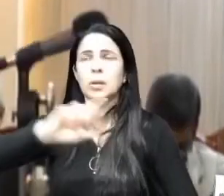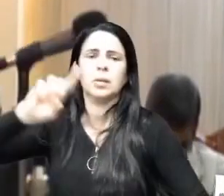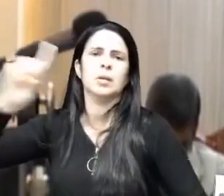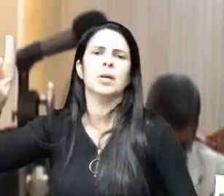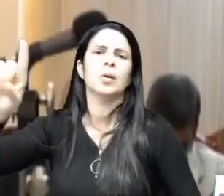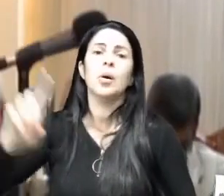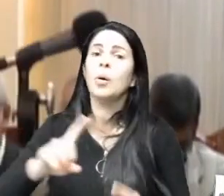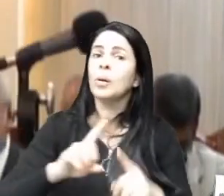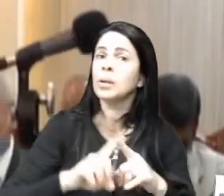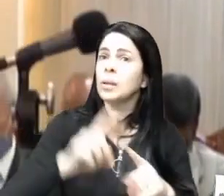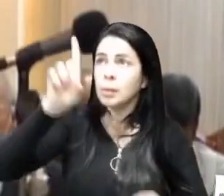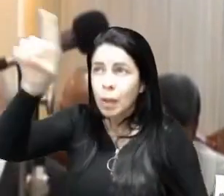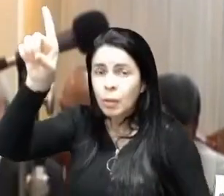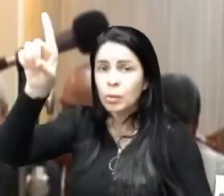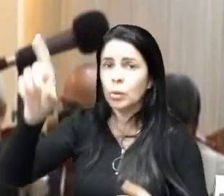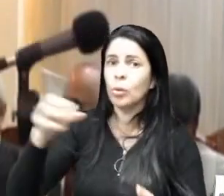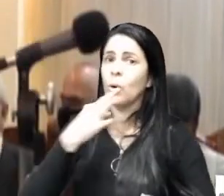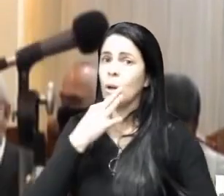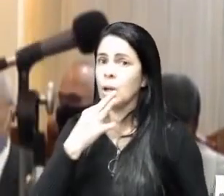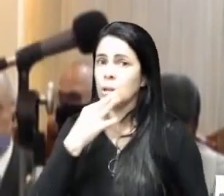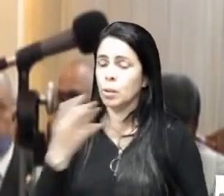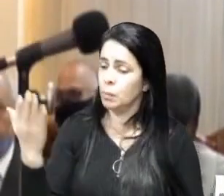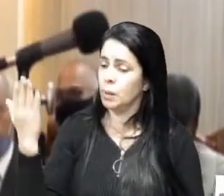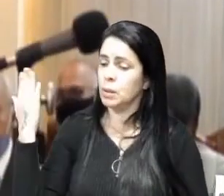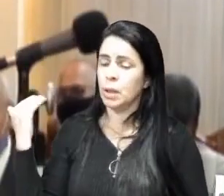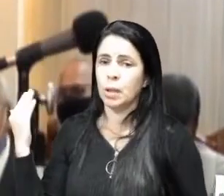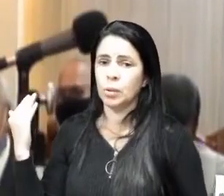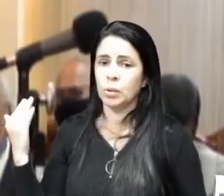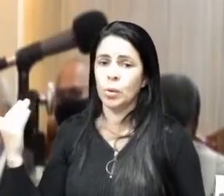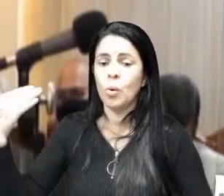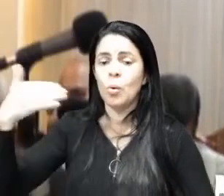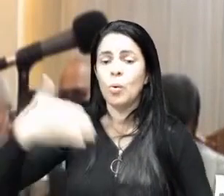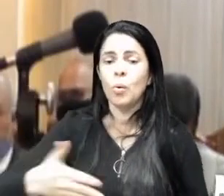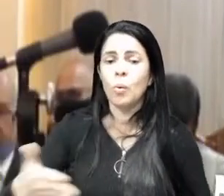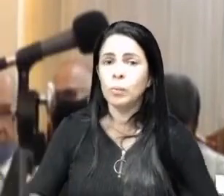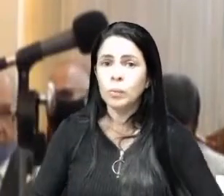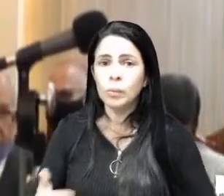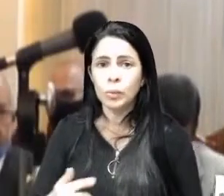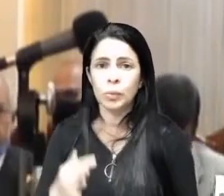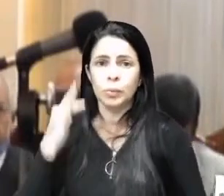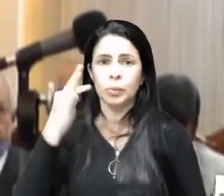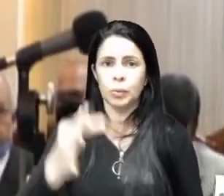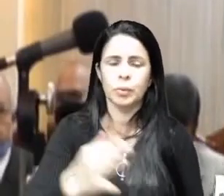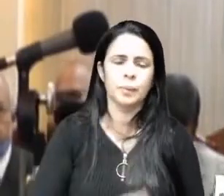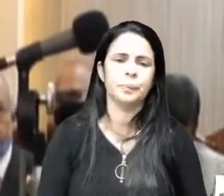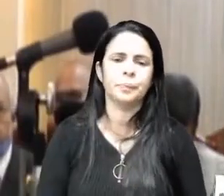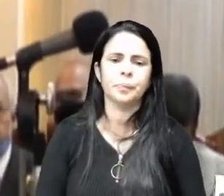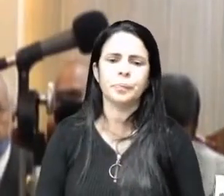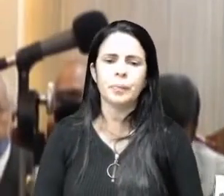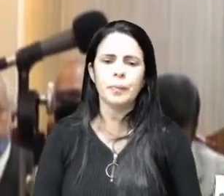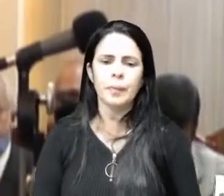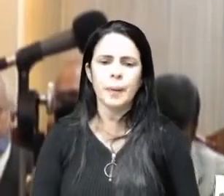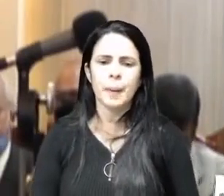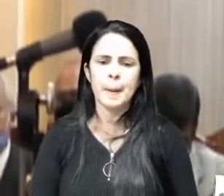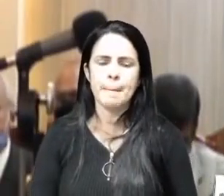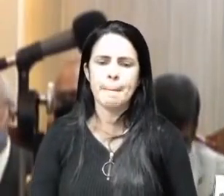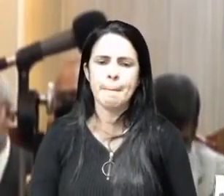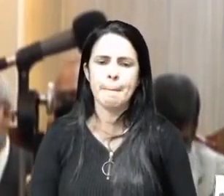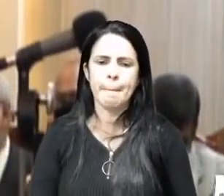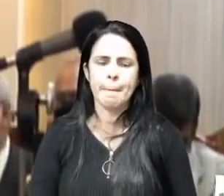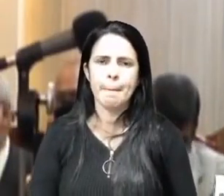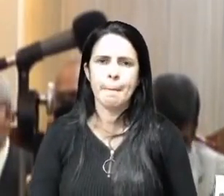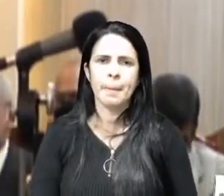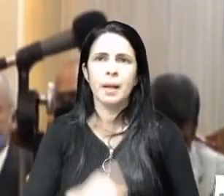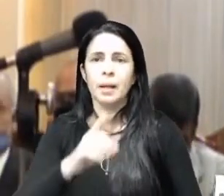passado, presente e futuro. Se eles tinham esta compreensão, mas na verdade estavam profetizando os nossos